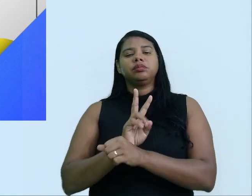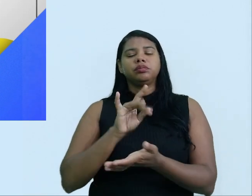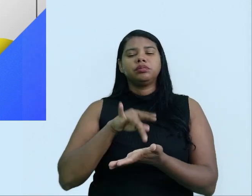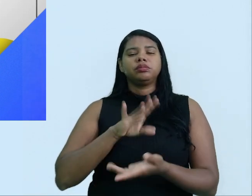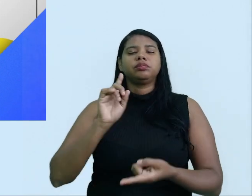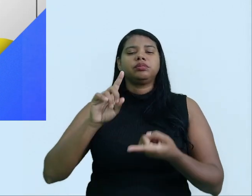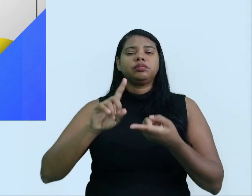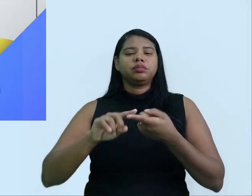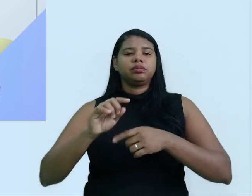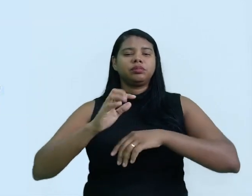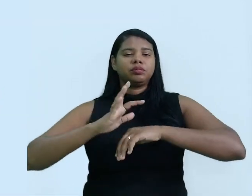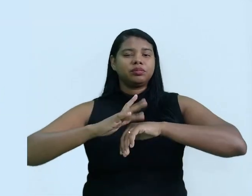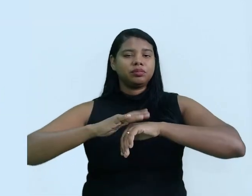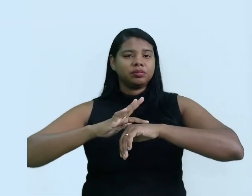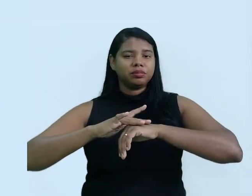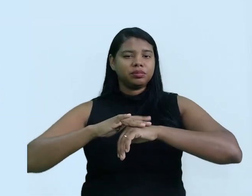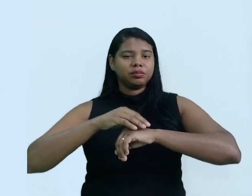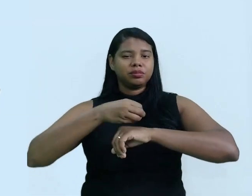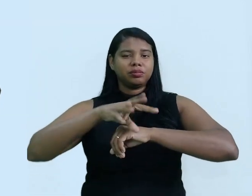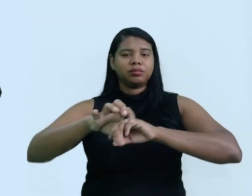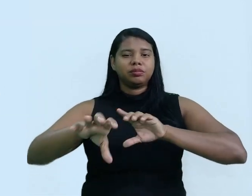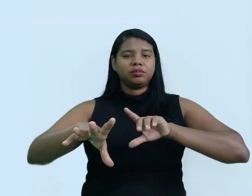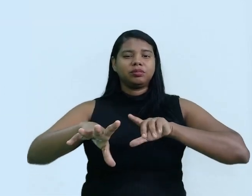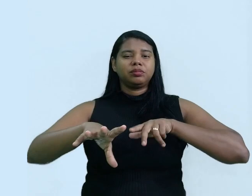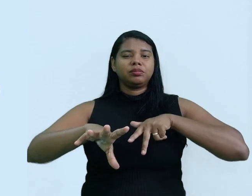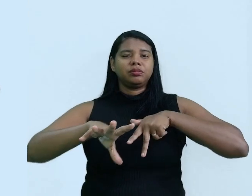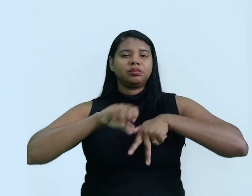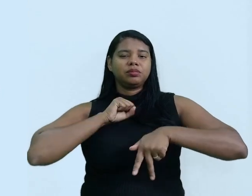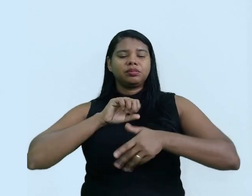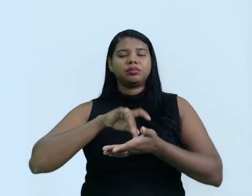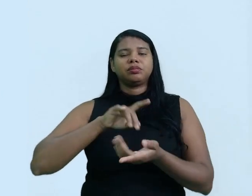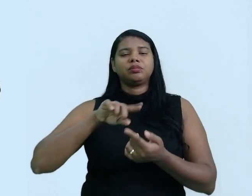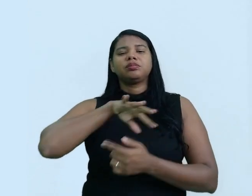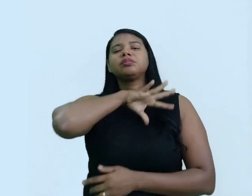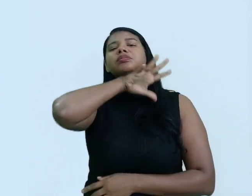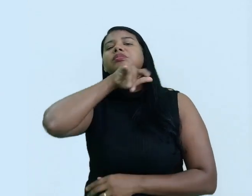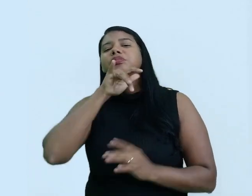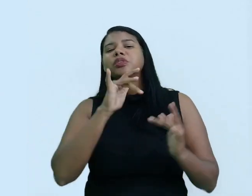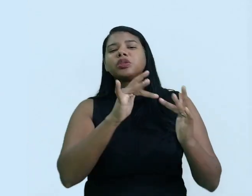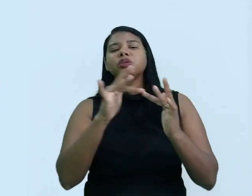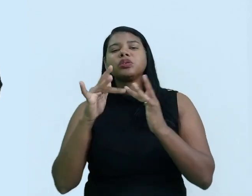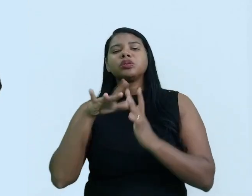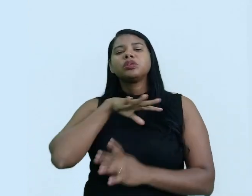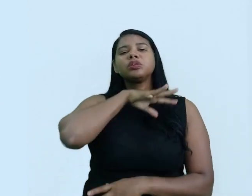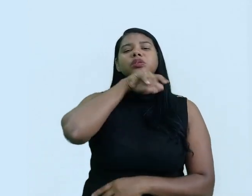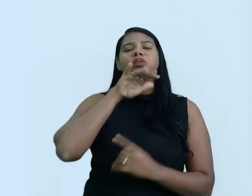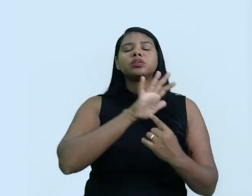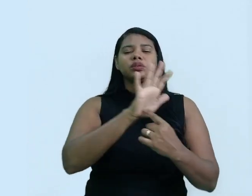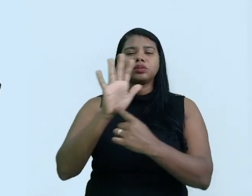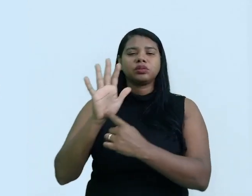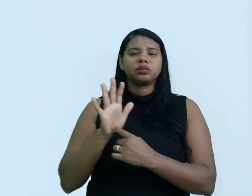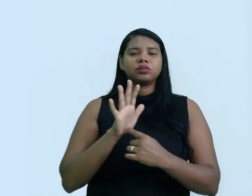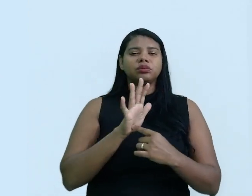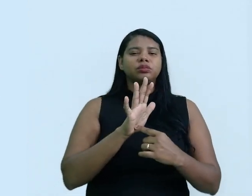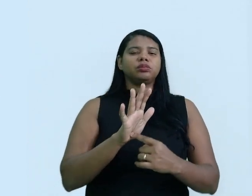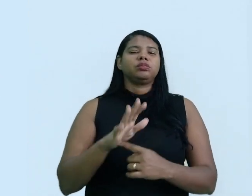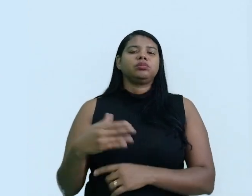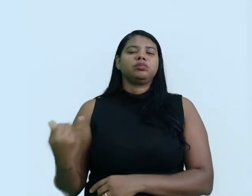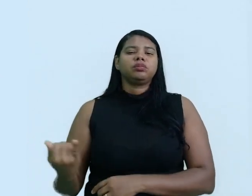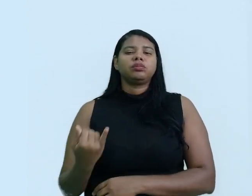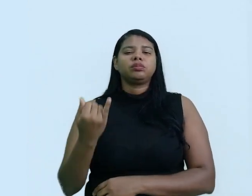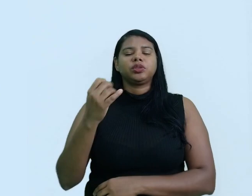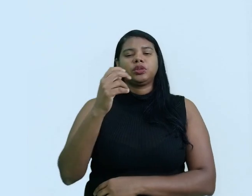relativas às doenças transmissíveis por esse contato com o animal. Então, este é um dos pontos que difere